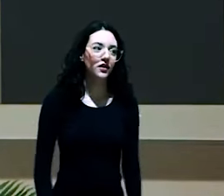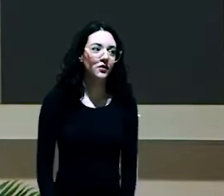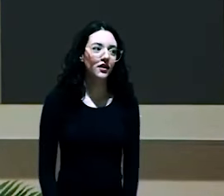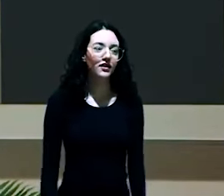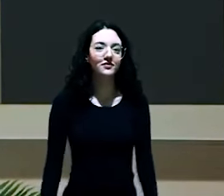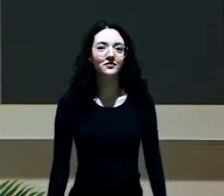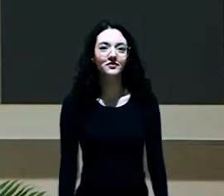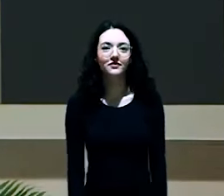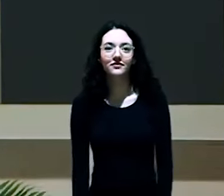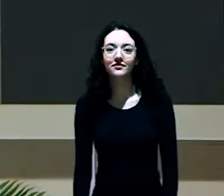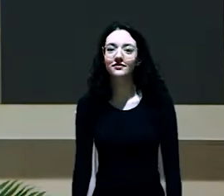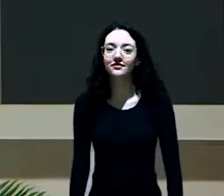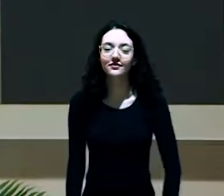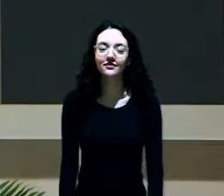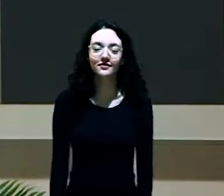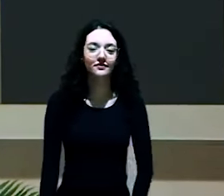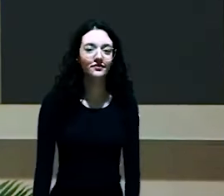Aleluia.